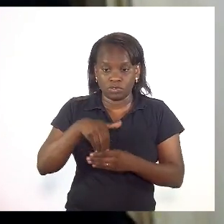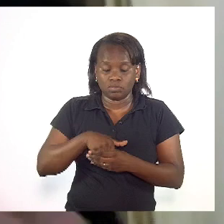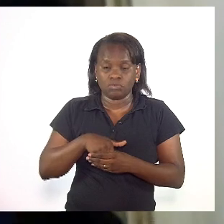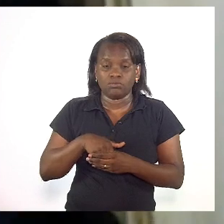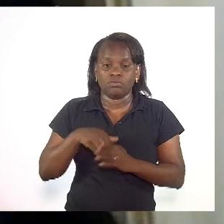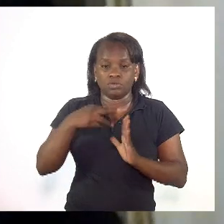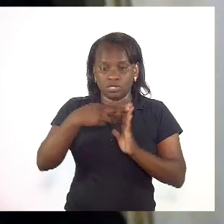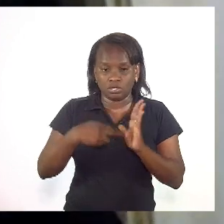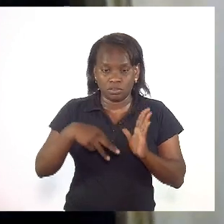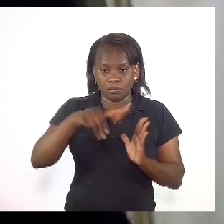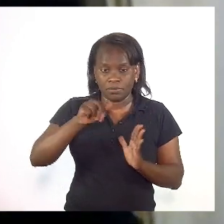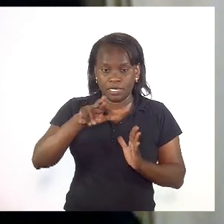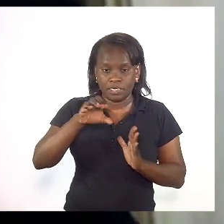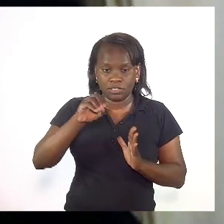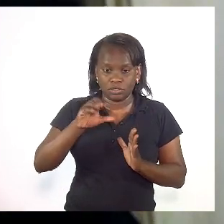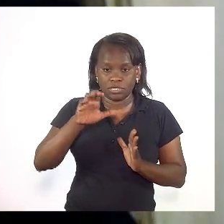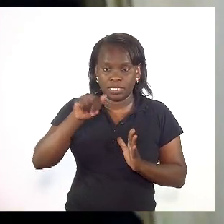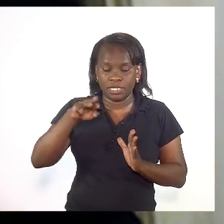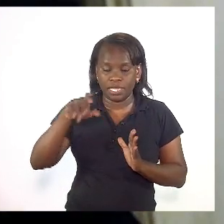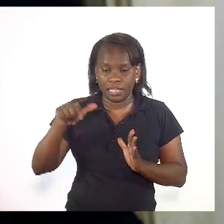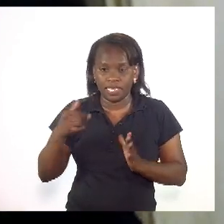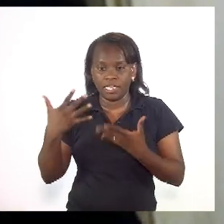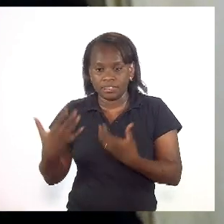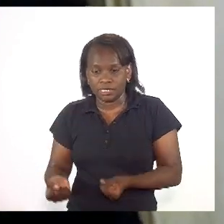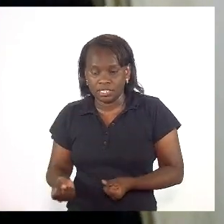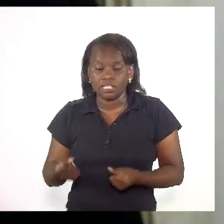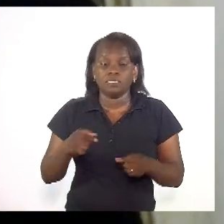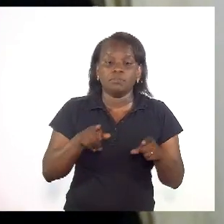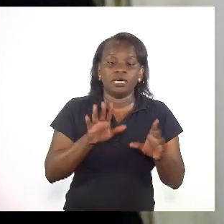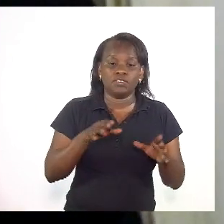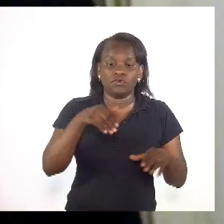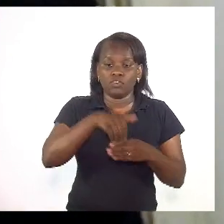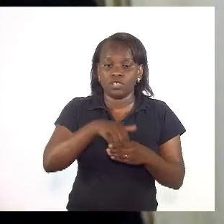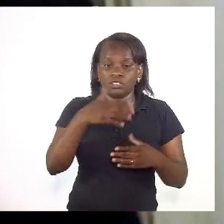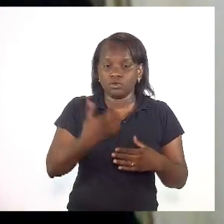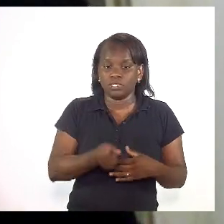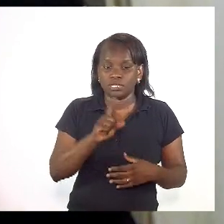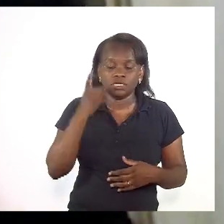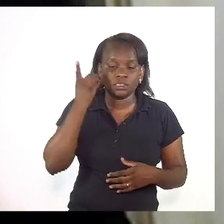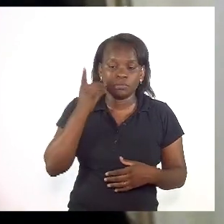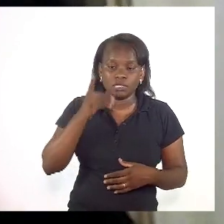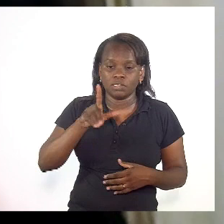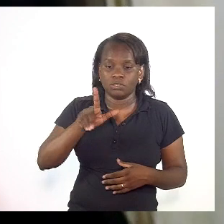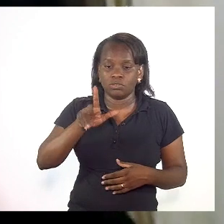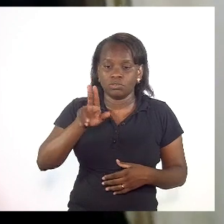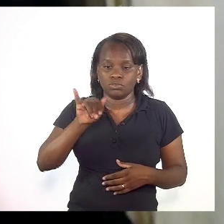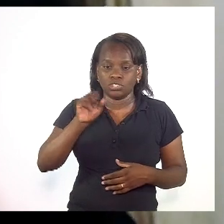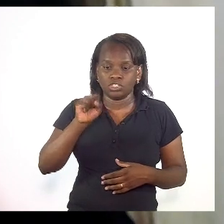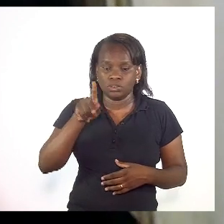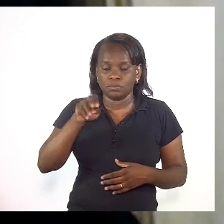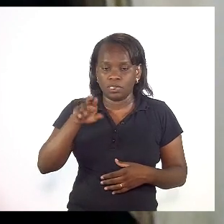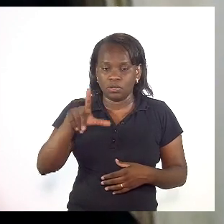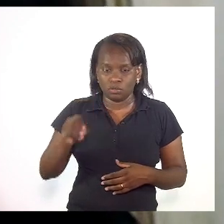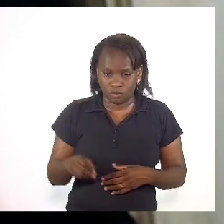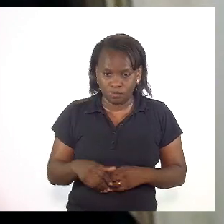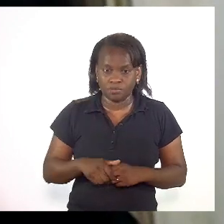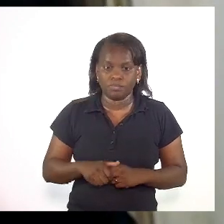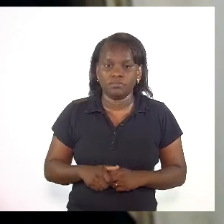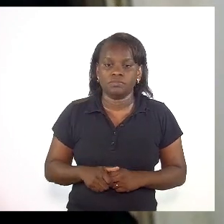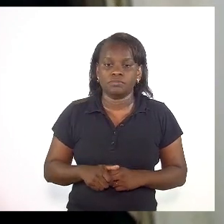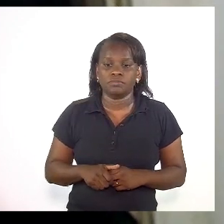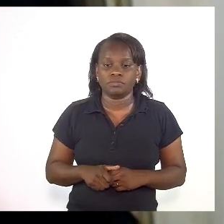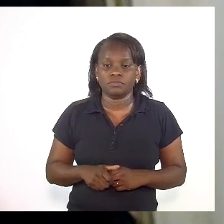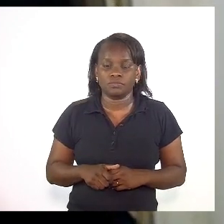do relator Márcio Canella favorável e temos o voto divergente do deputado Luiz Paulo.